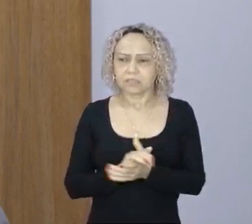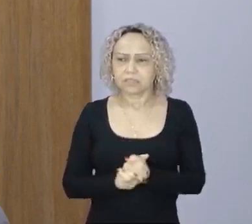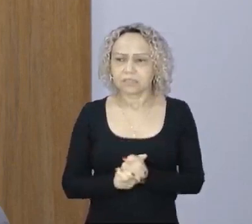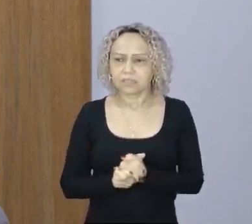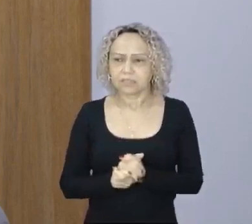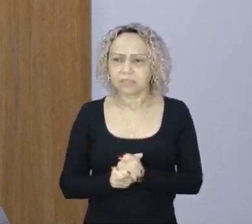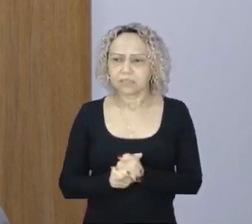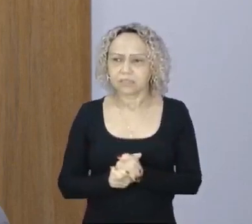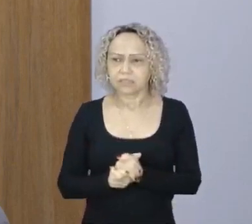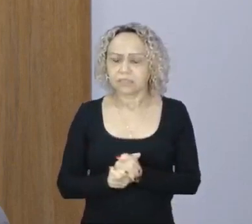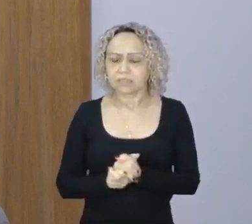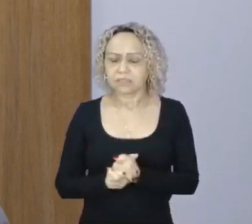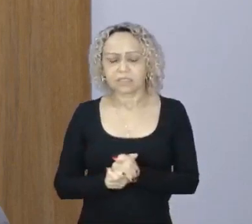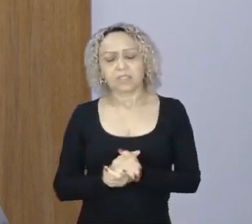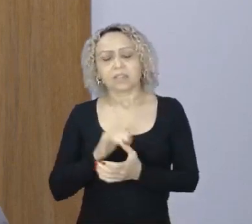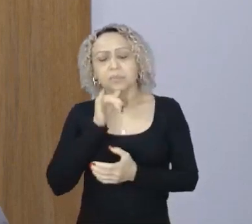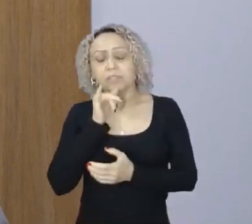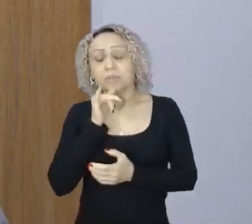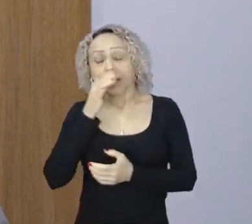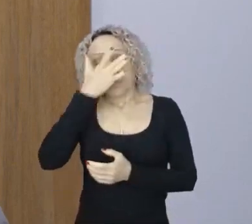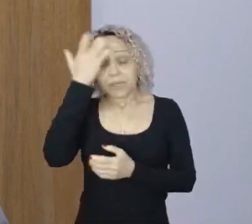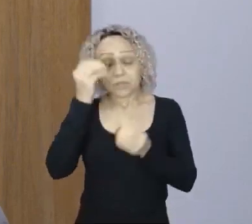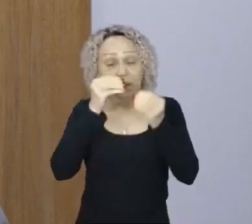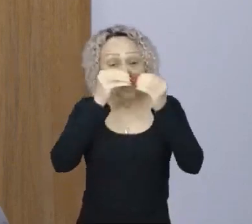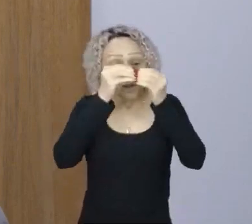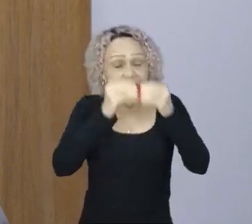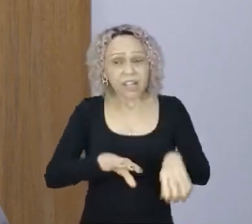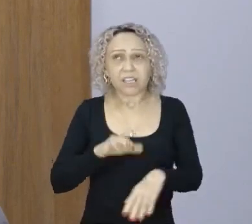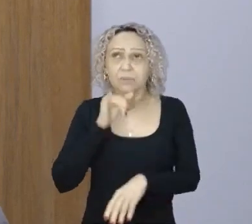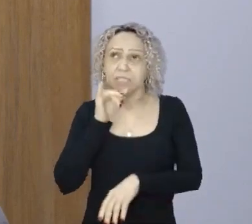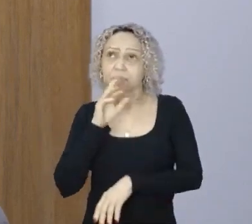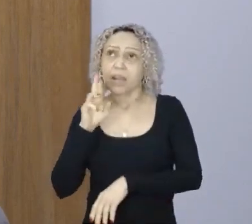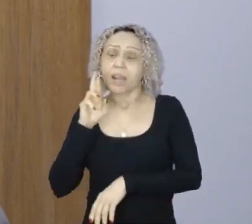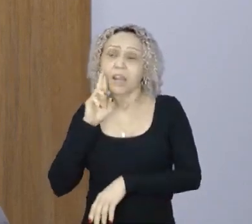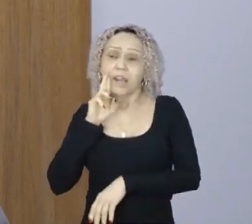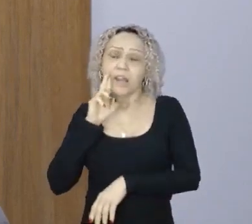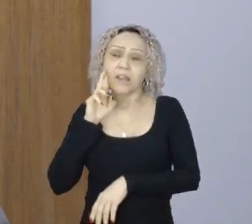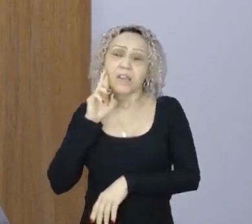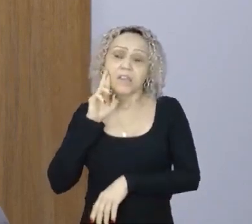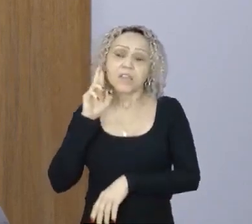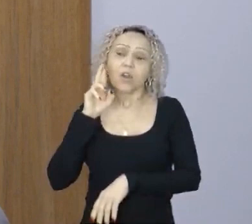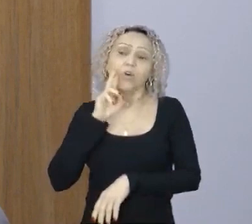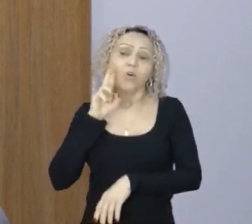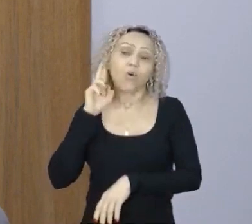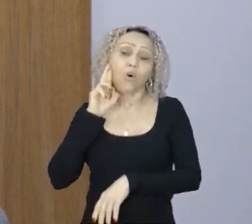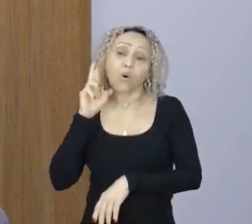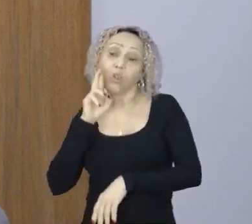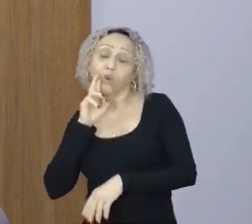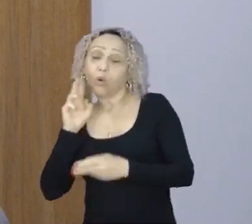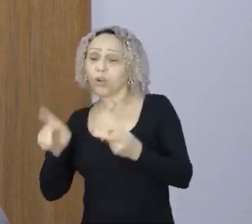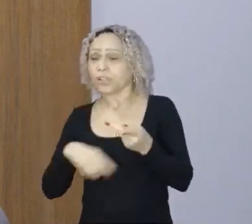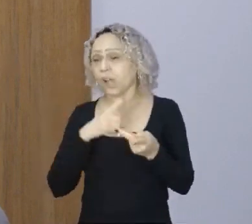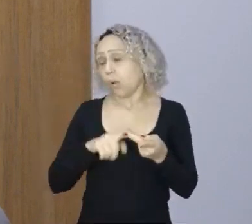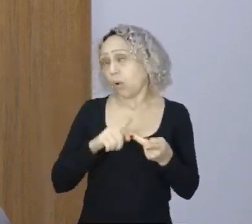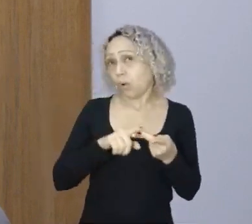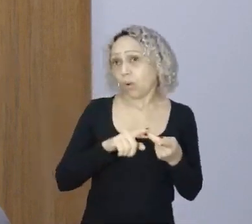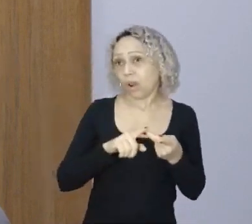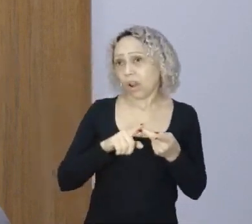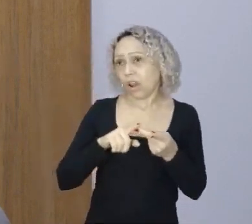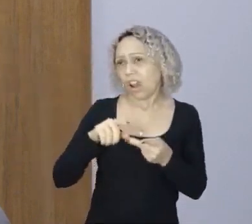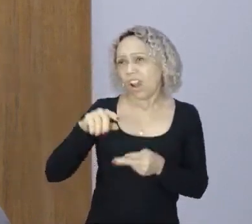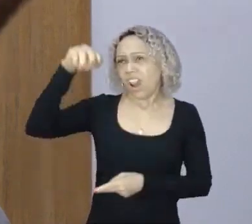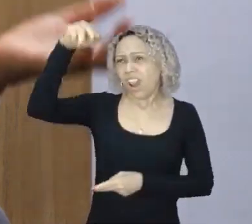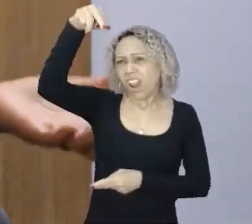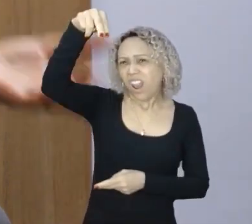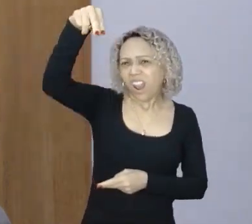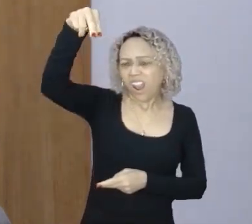Sul. Porque hoje não tem. O atingido em tal estado vai depender da vontade da empresa de